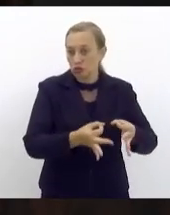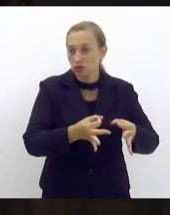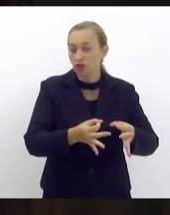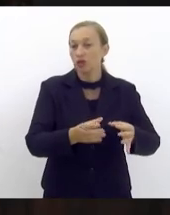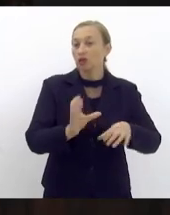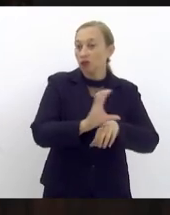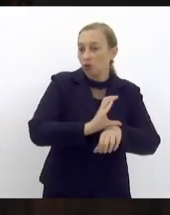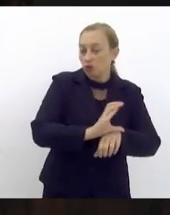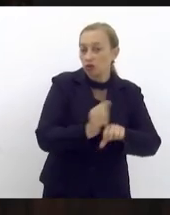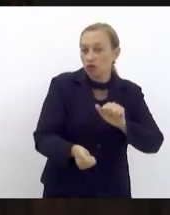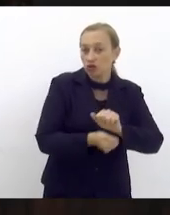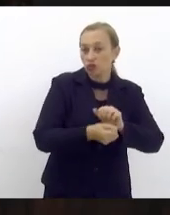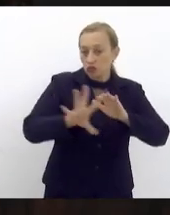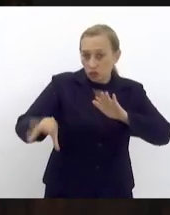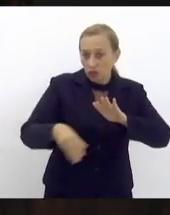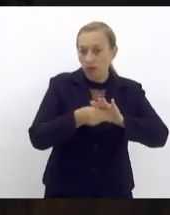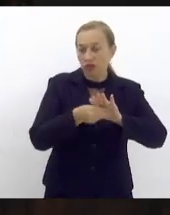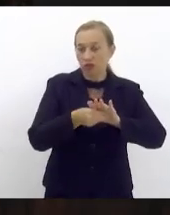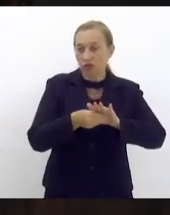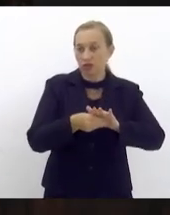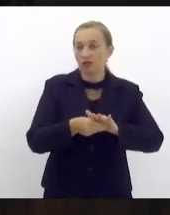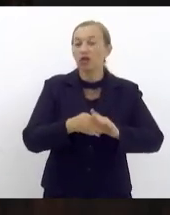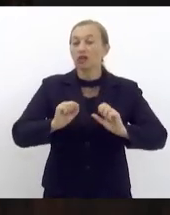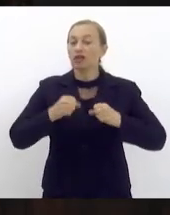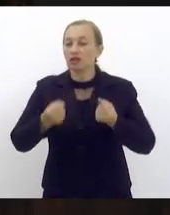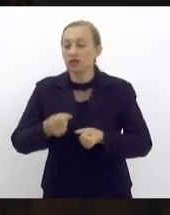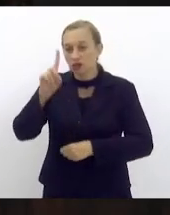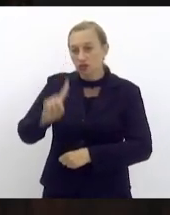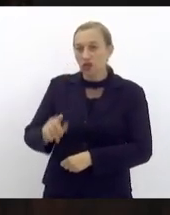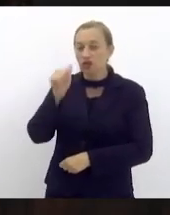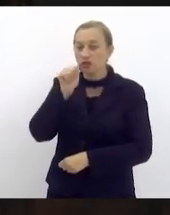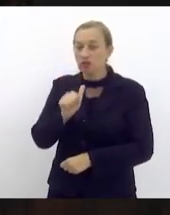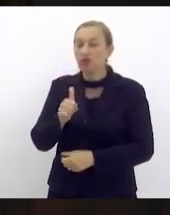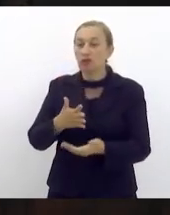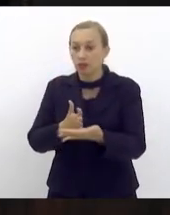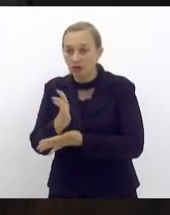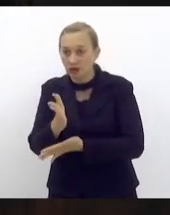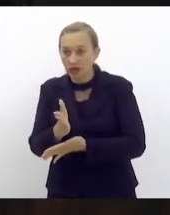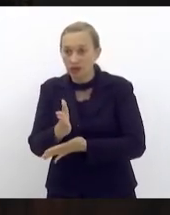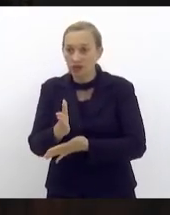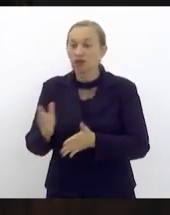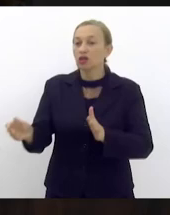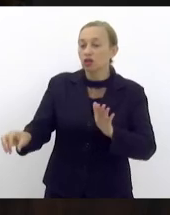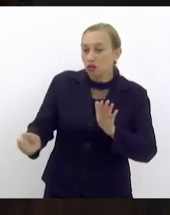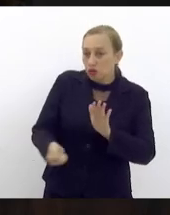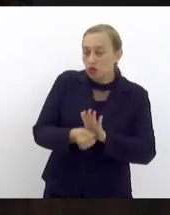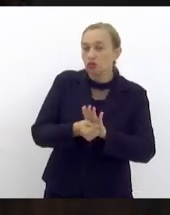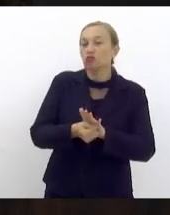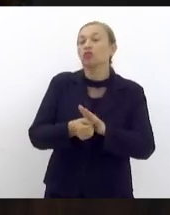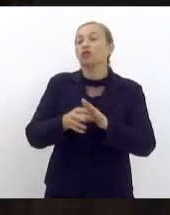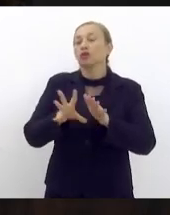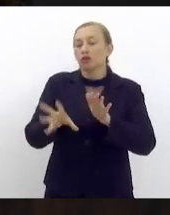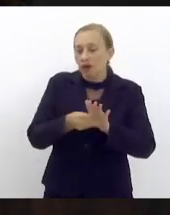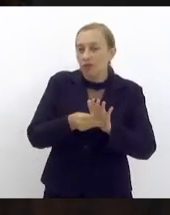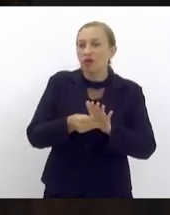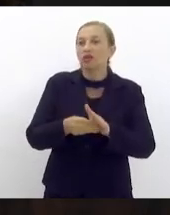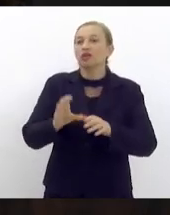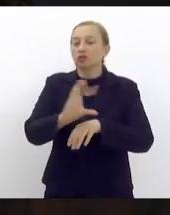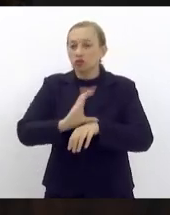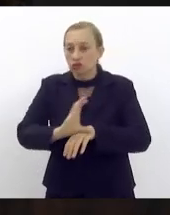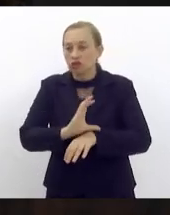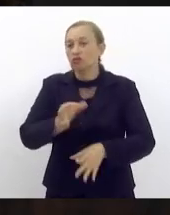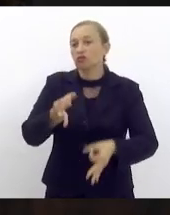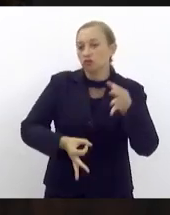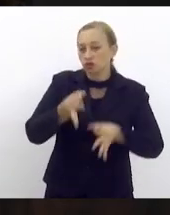constitucionalidade com emenda de Defesa do direito da mulher favorável com a emenda da comissão de Constituição da justiça de